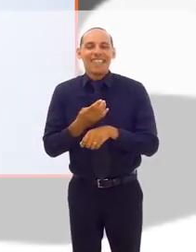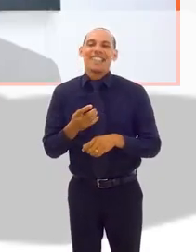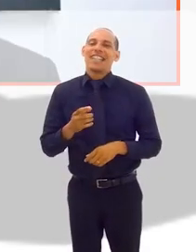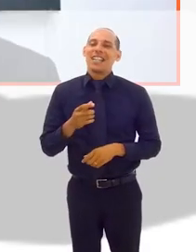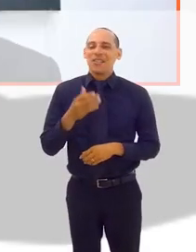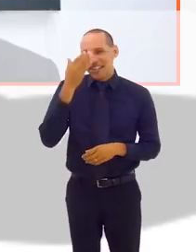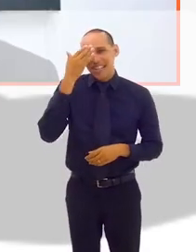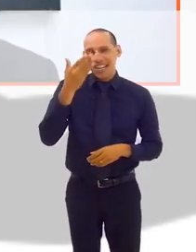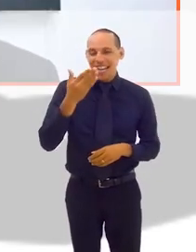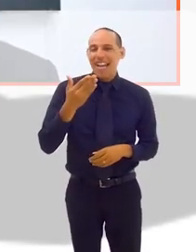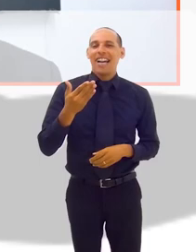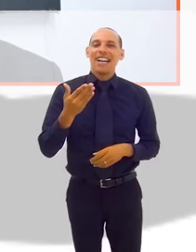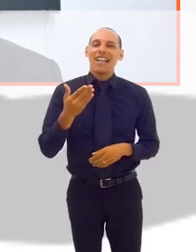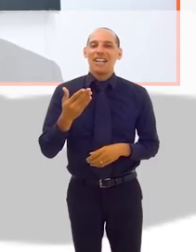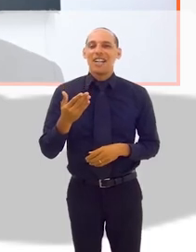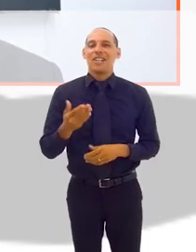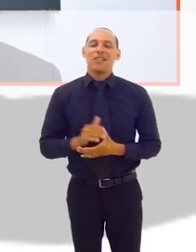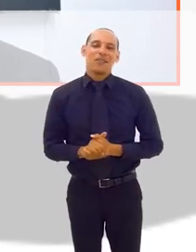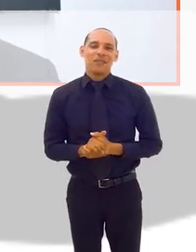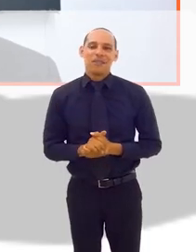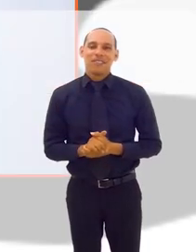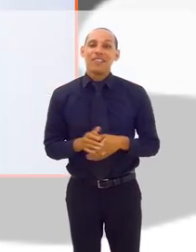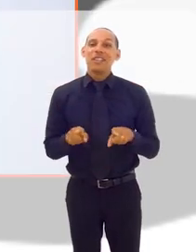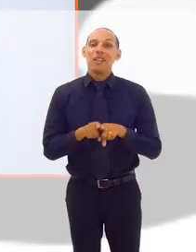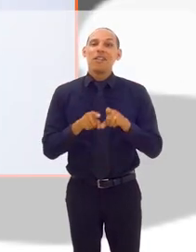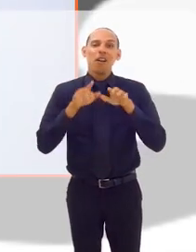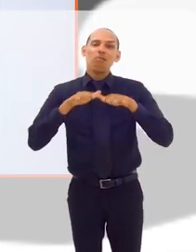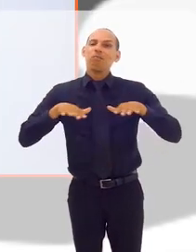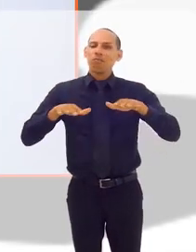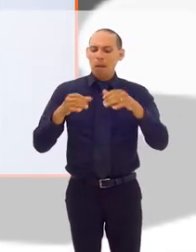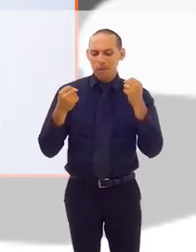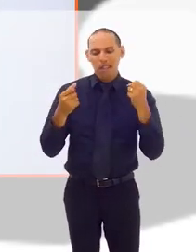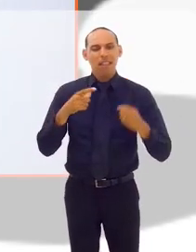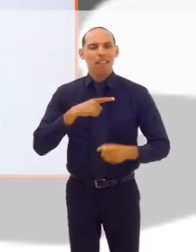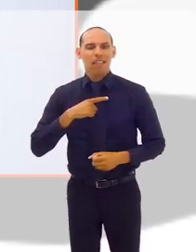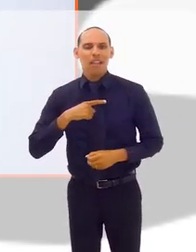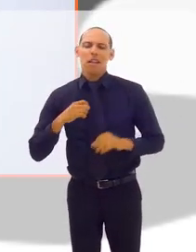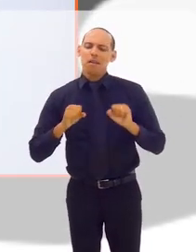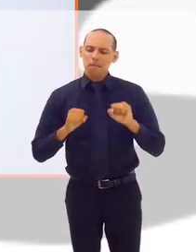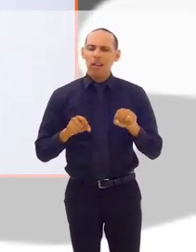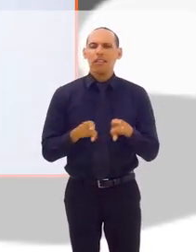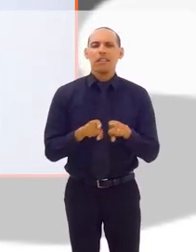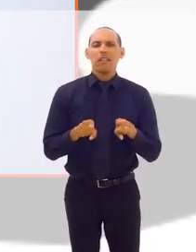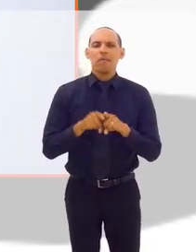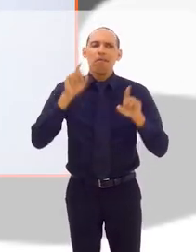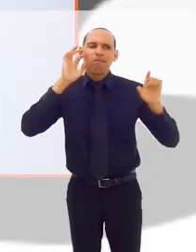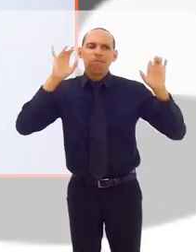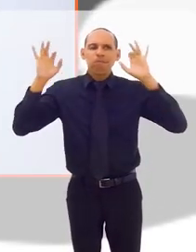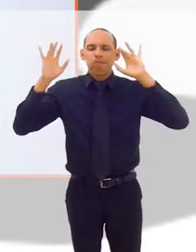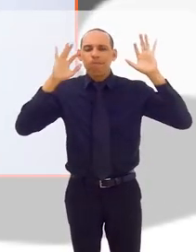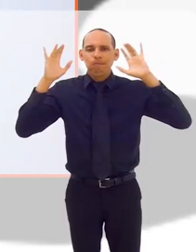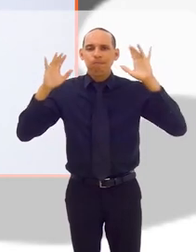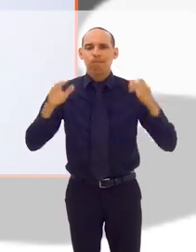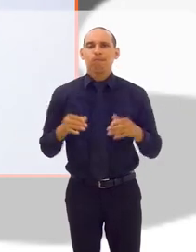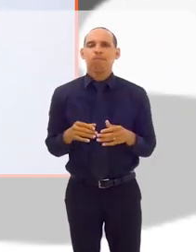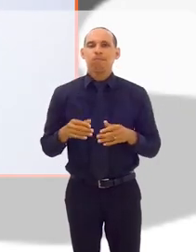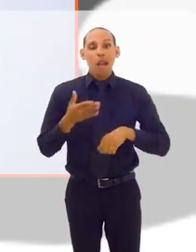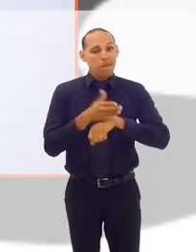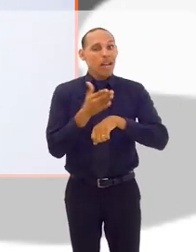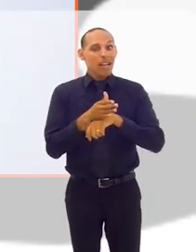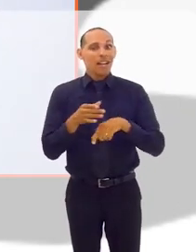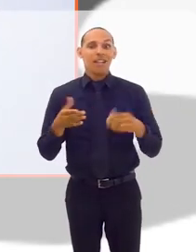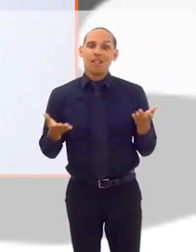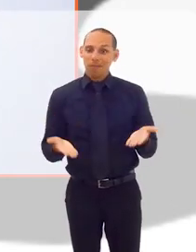persistente e obrigado por essa oportunidade, toda a equipe aí e também aos senhores que detêm o poder, que possam pensar e refletir e